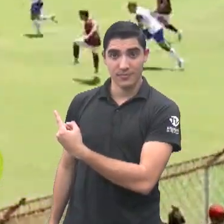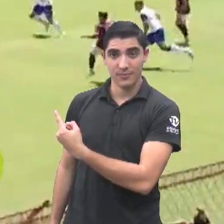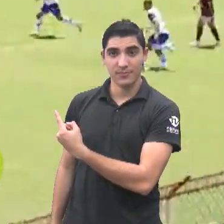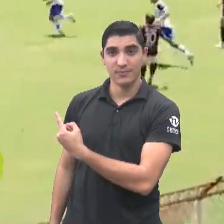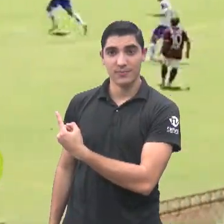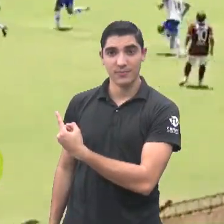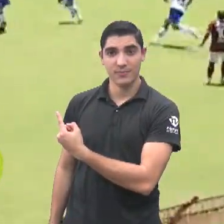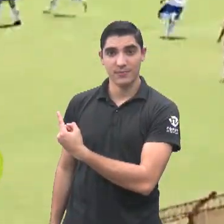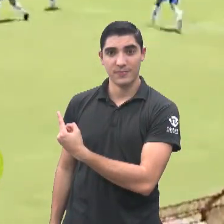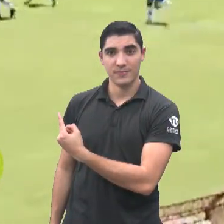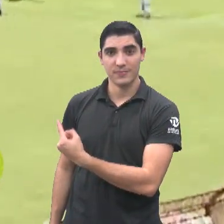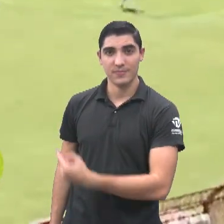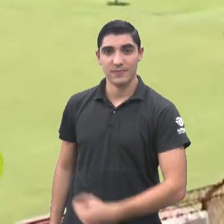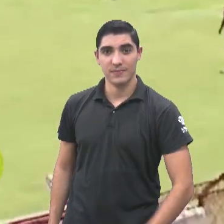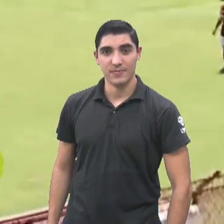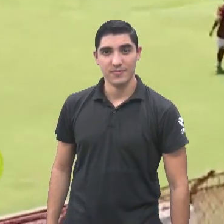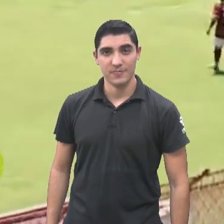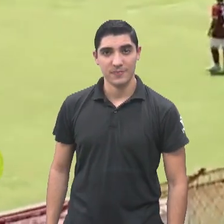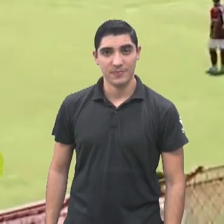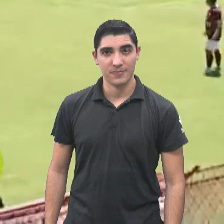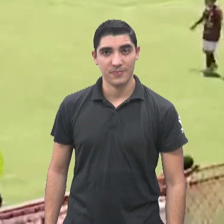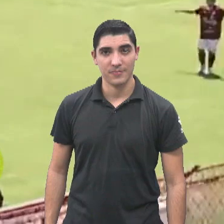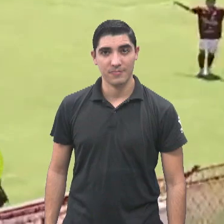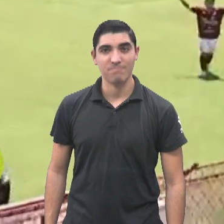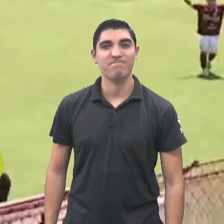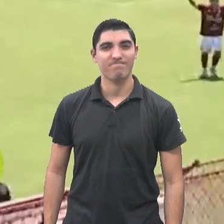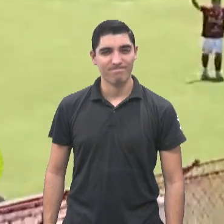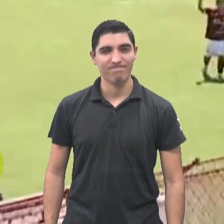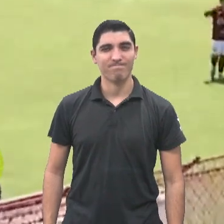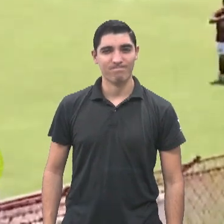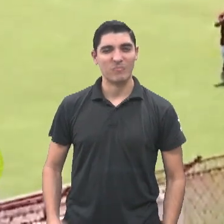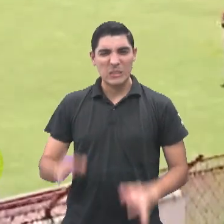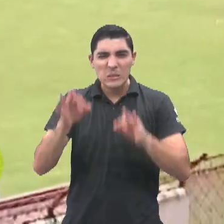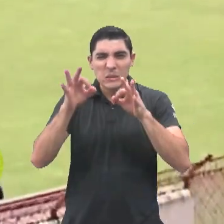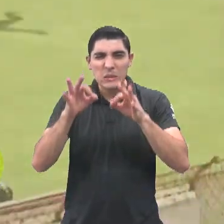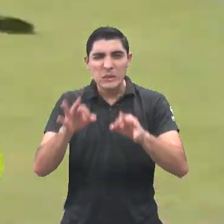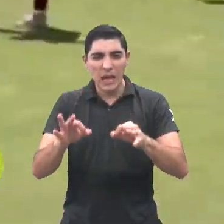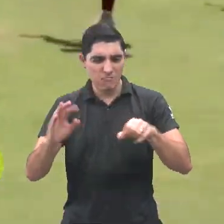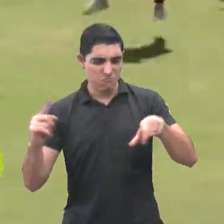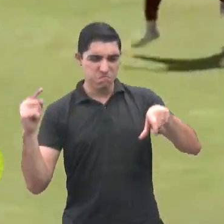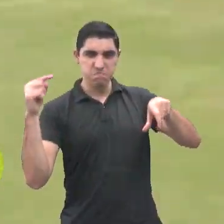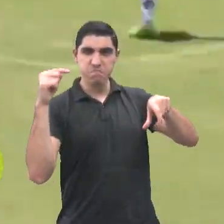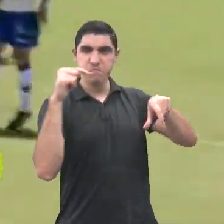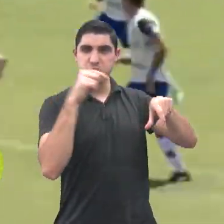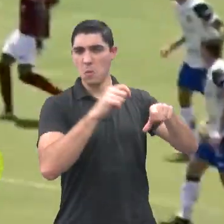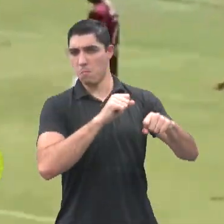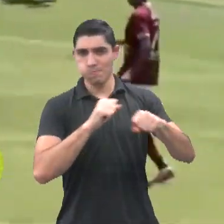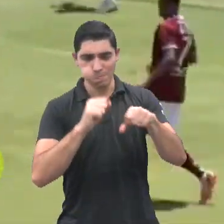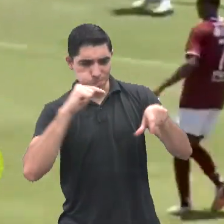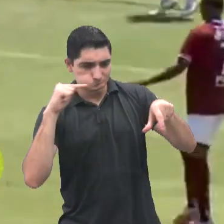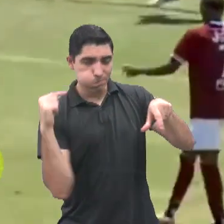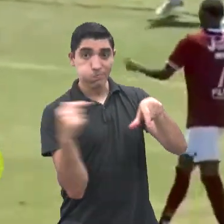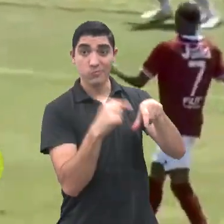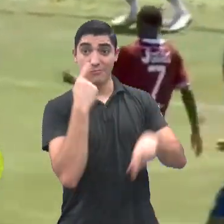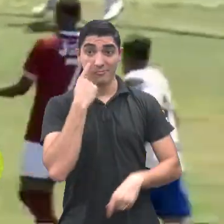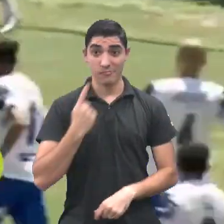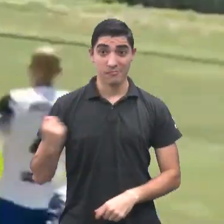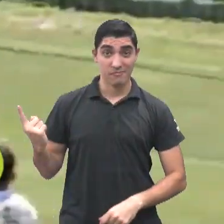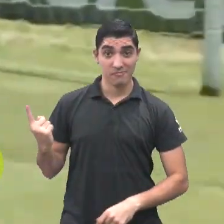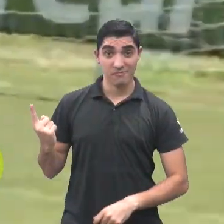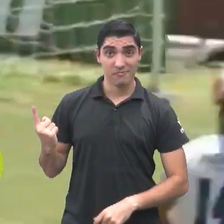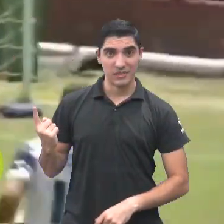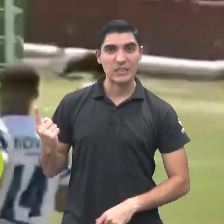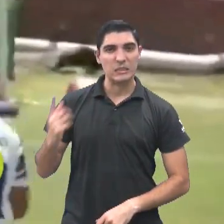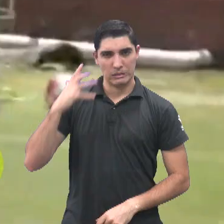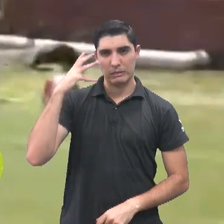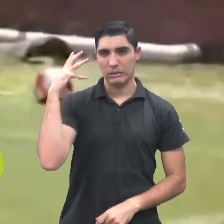achou espaço e fez o levantamento na cabeça de Anderson Magrão, que não perdoa, e colocou lá dentro com enorme